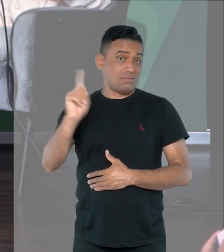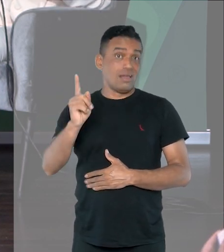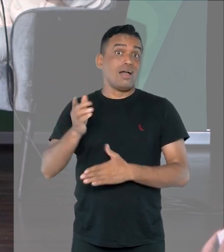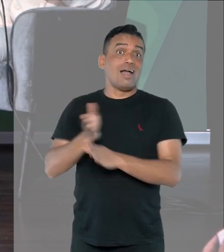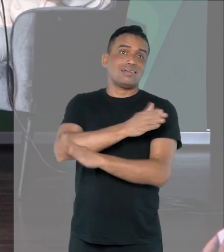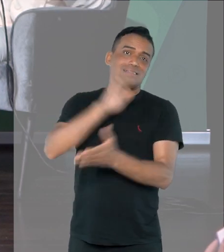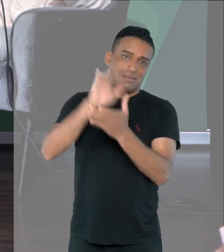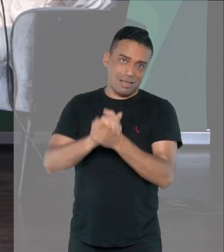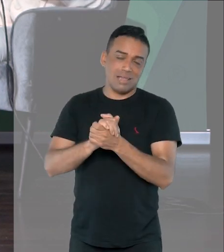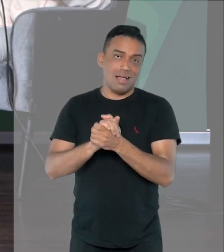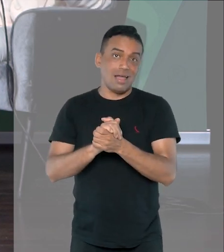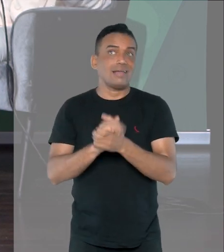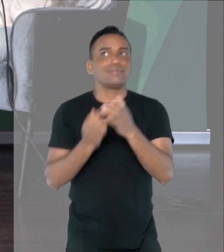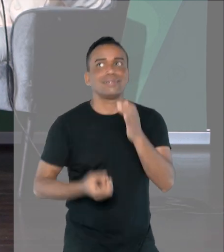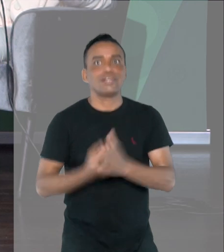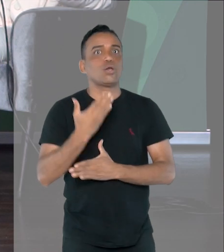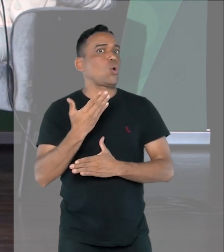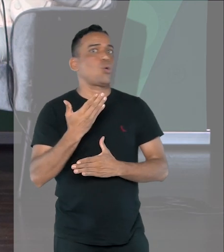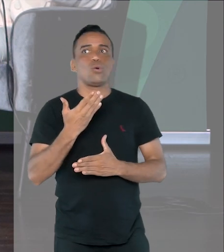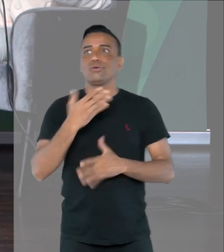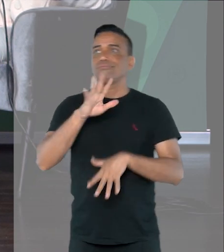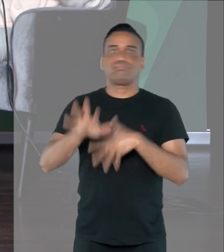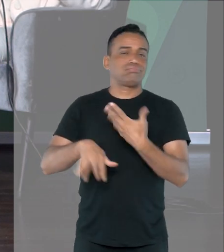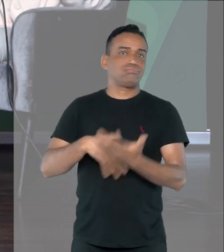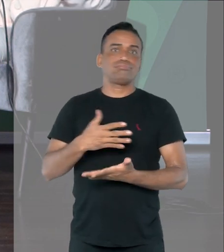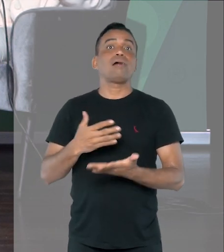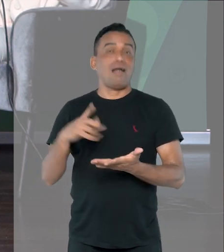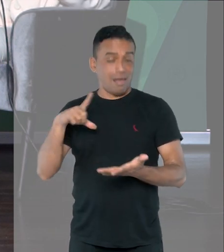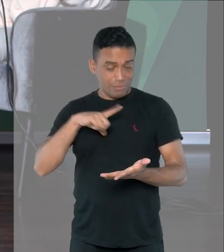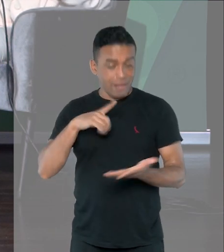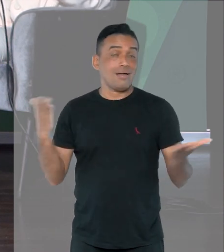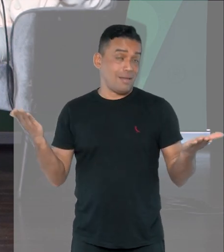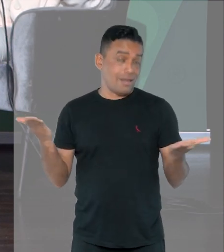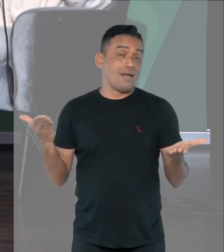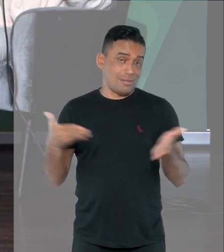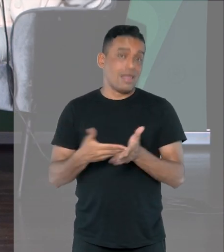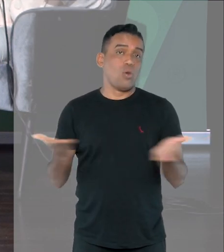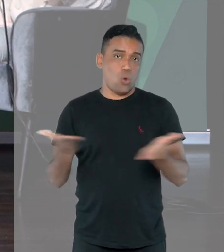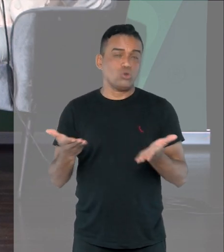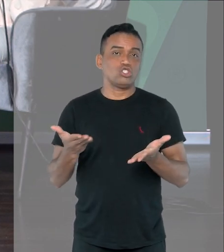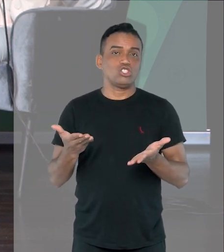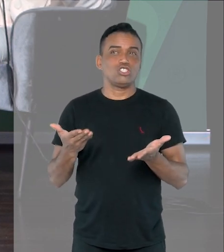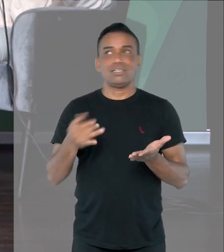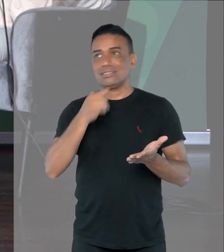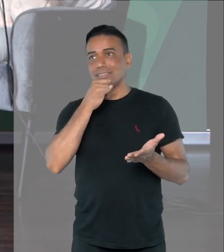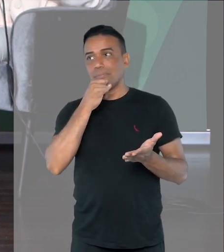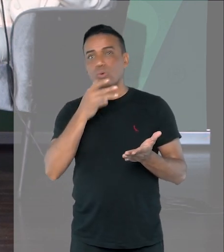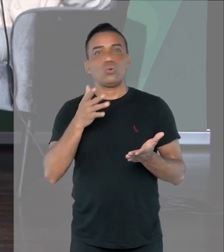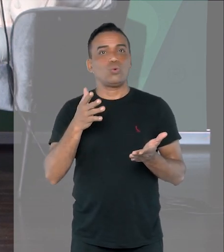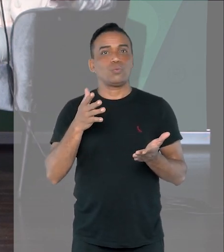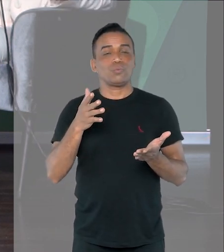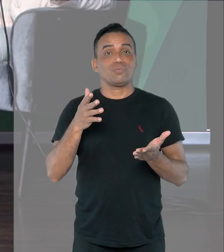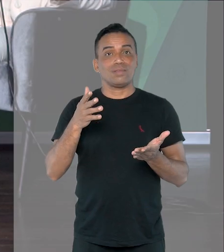que existe até hoje, não vamos ser aqui hipócritas, né? Entre quem seria o herdeiro da coroa